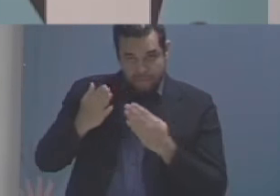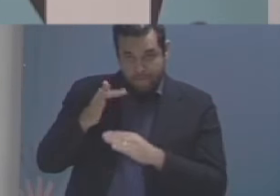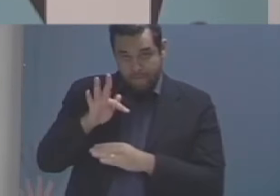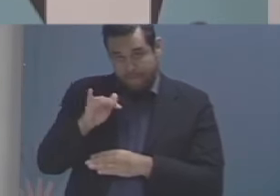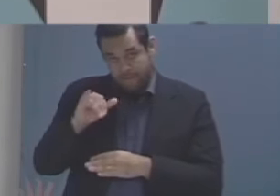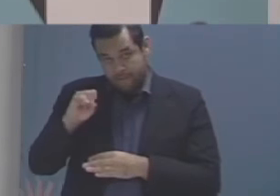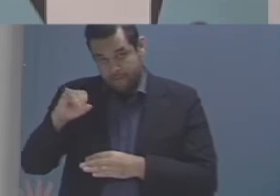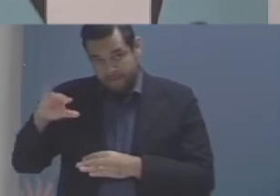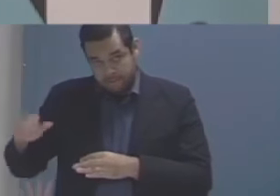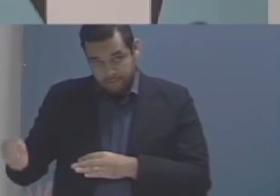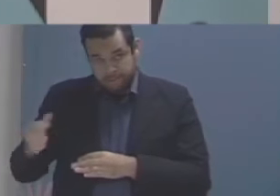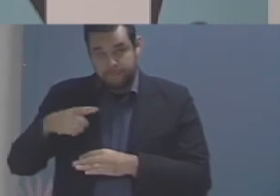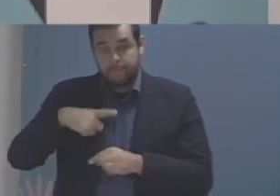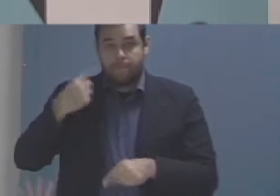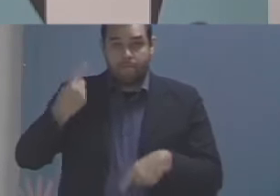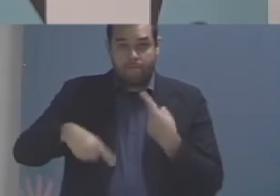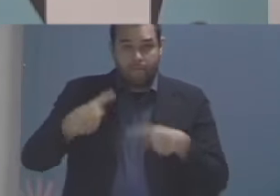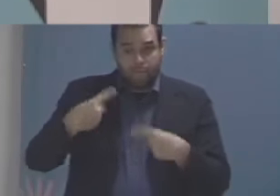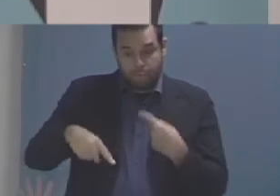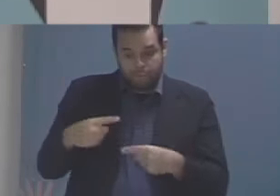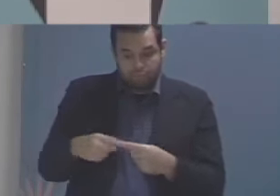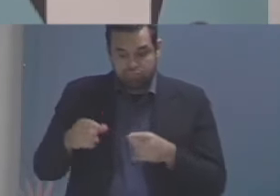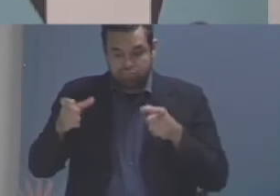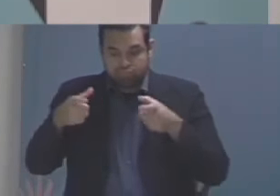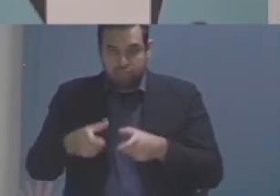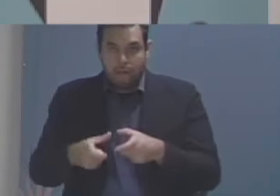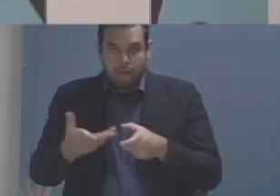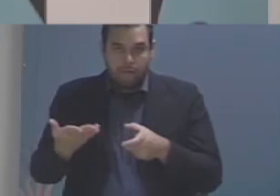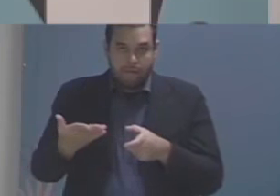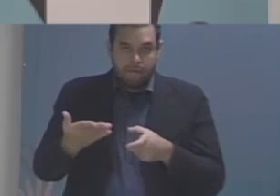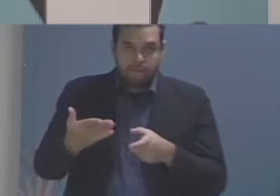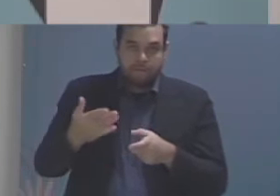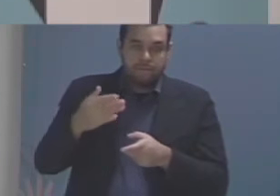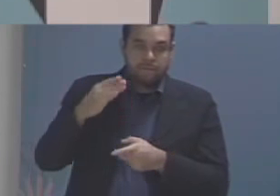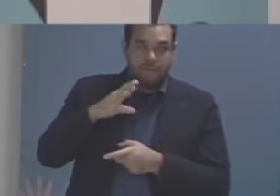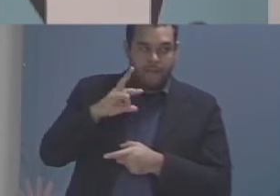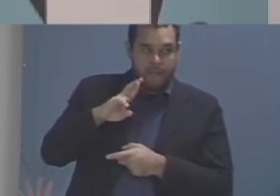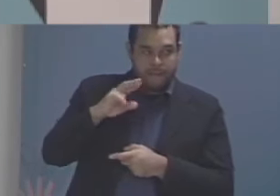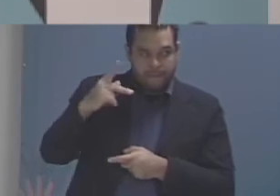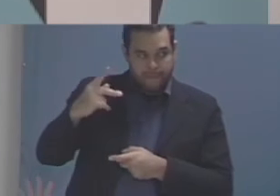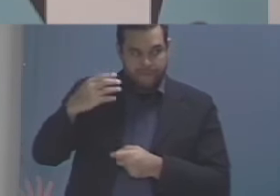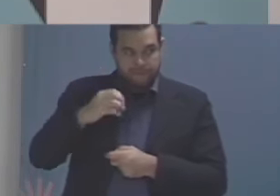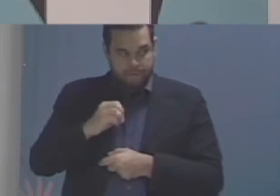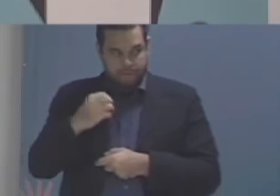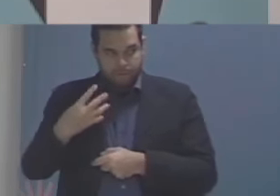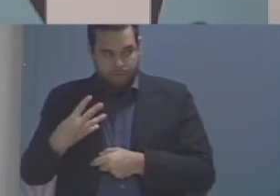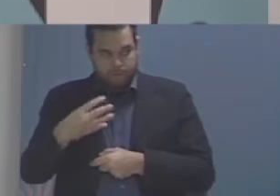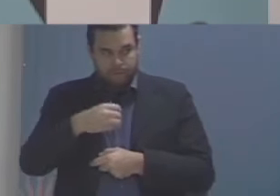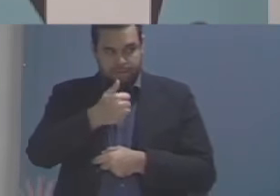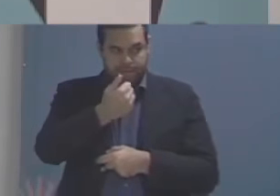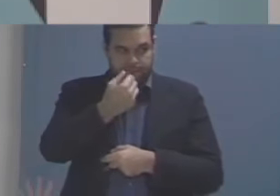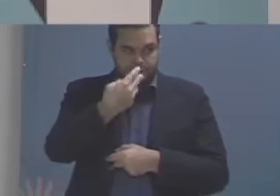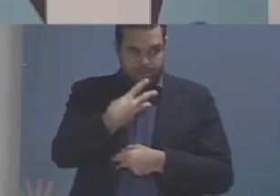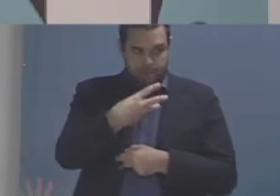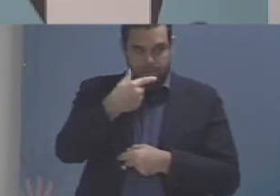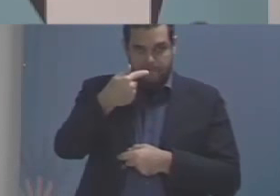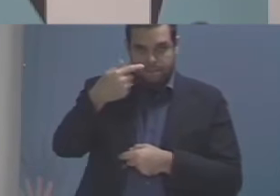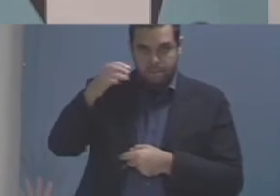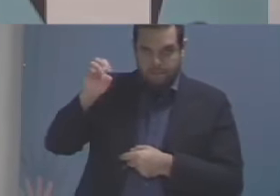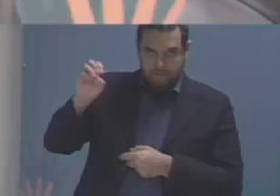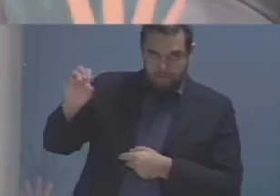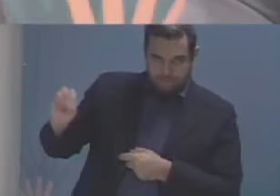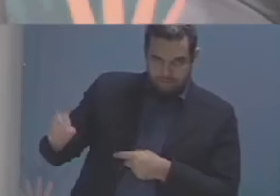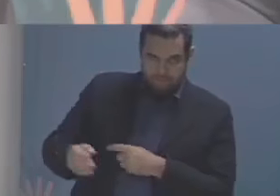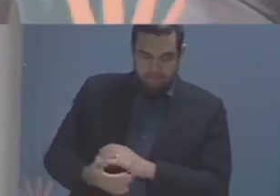em atuação em disputa de espaço Agostinho Cavalieri, CRP 04, número 13.700.